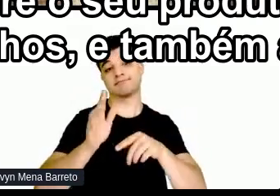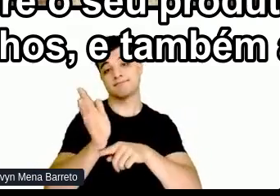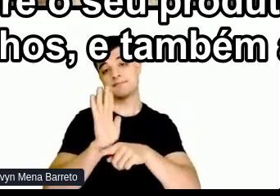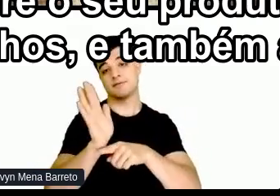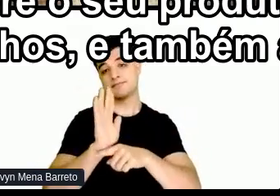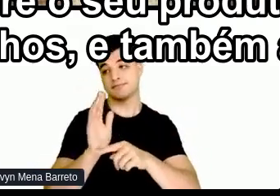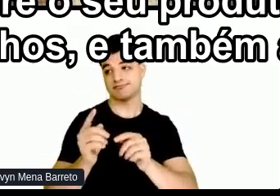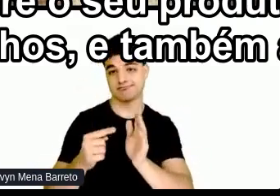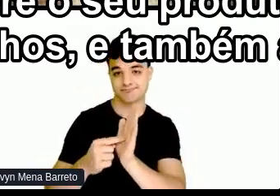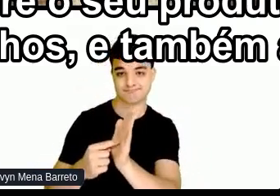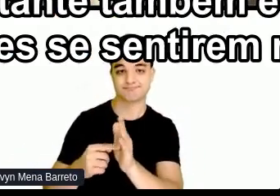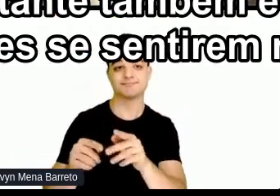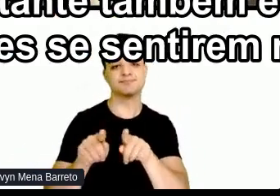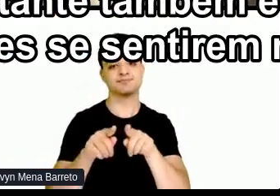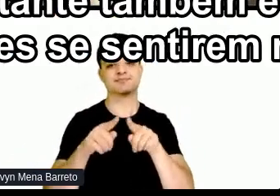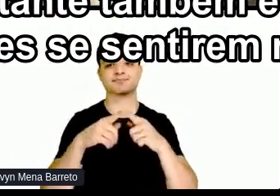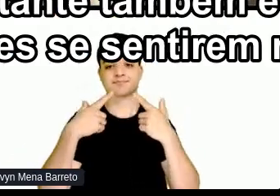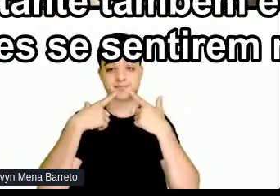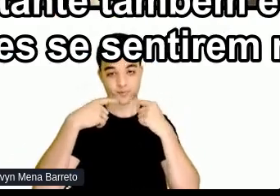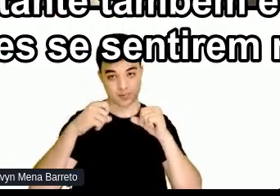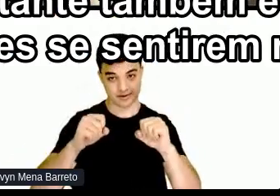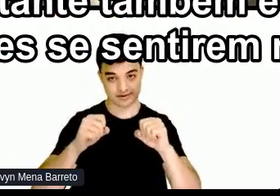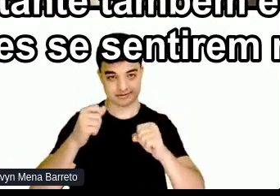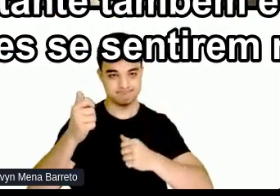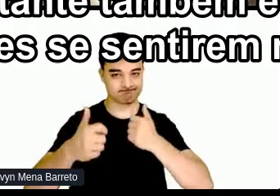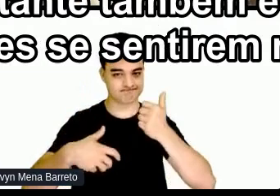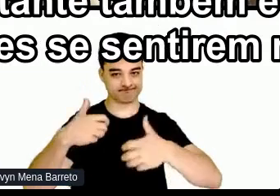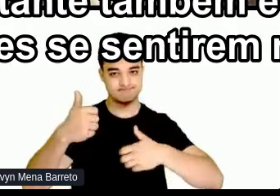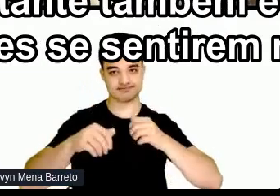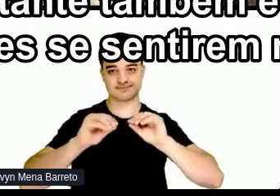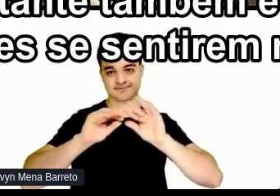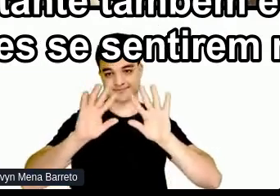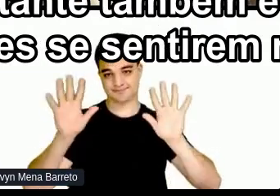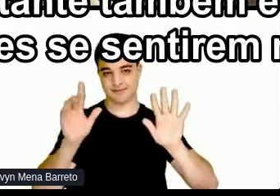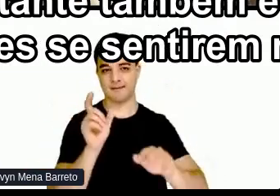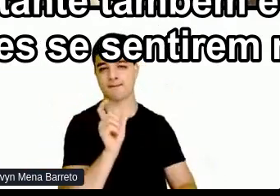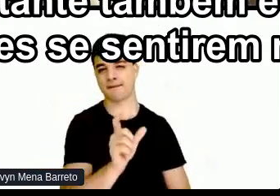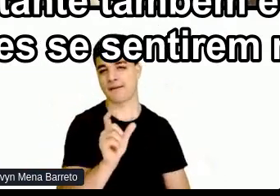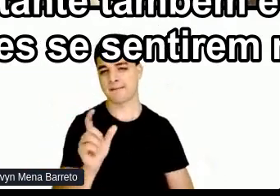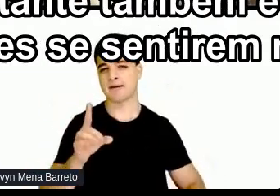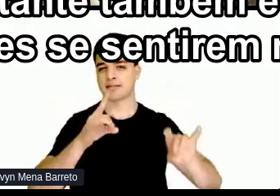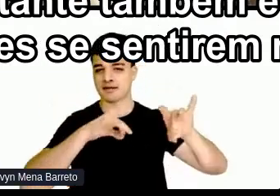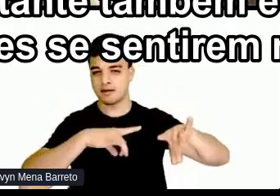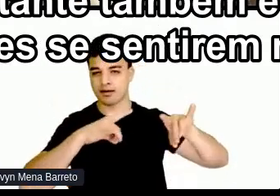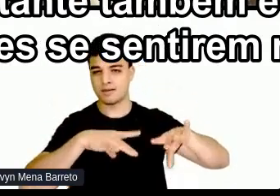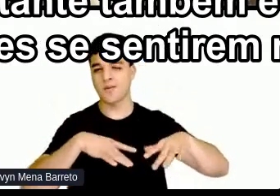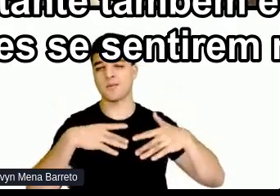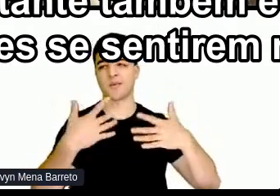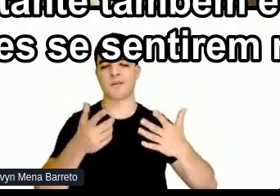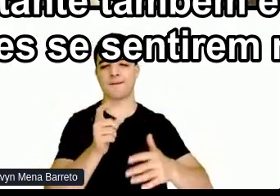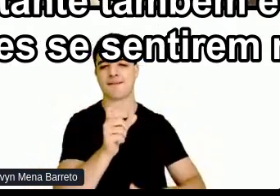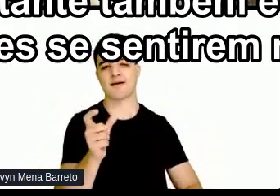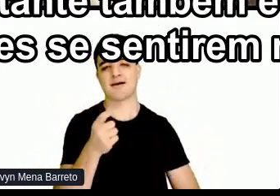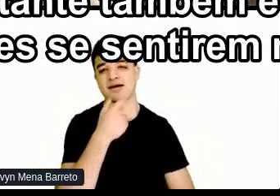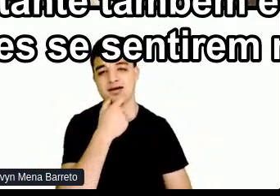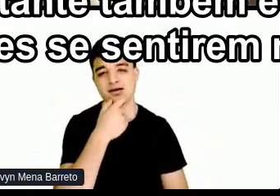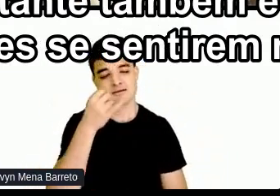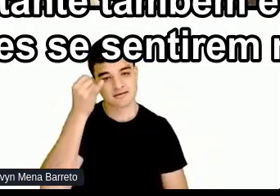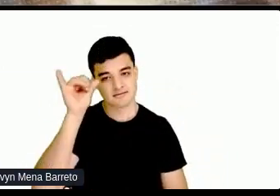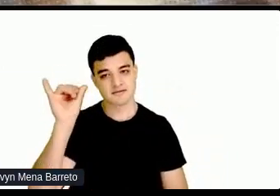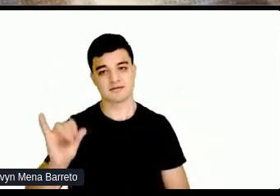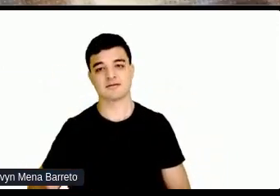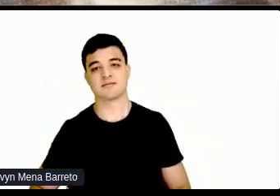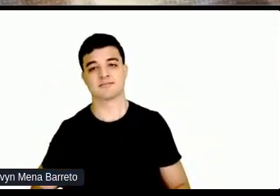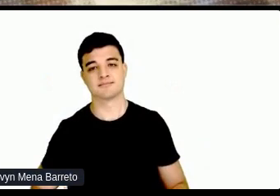acessibilidade. Então, com esse checklist, vocês conseguem já construir o produto pensando na acessibilidade, na terceira idade. Então, ali tem as